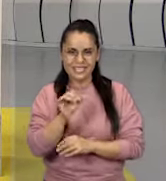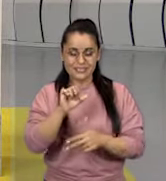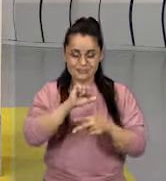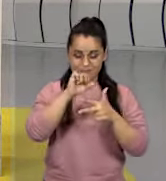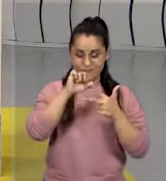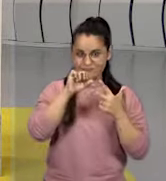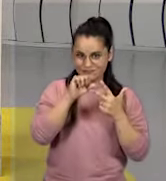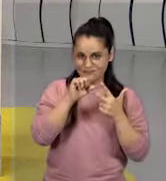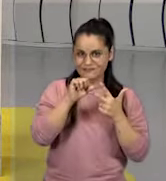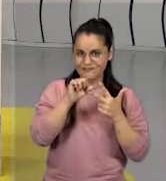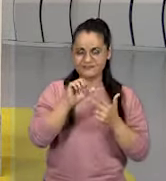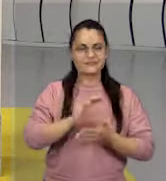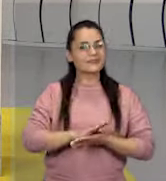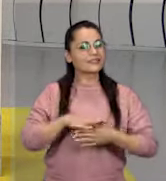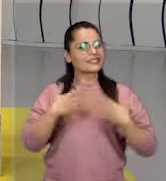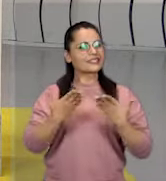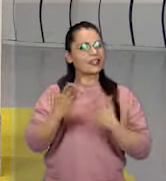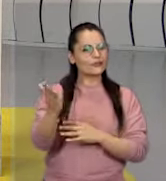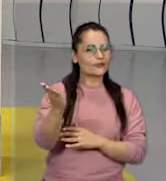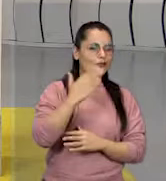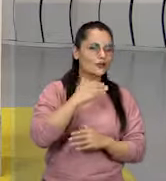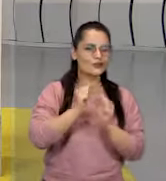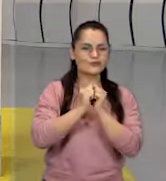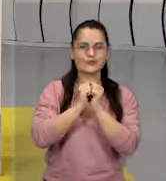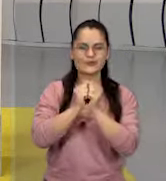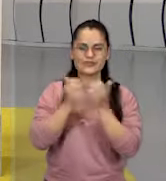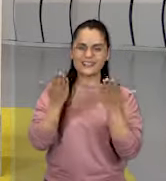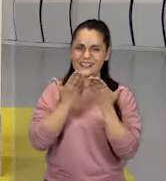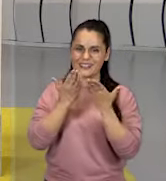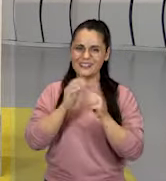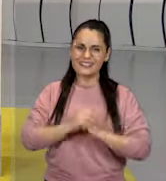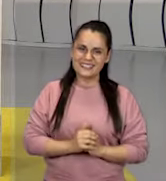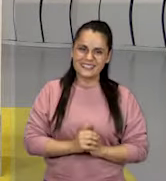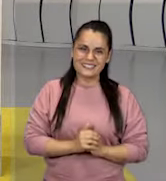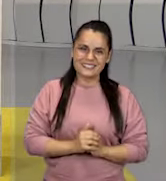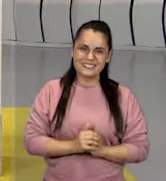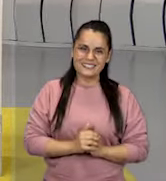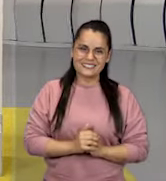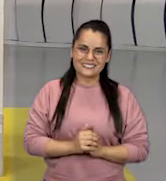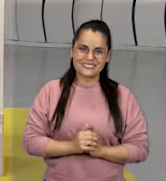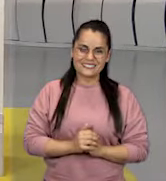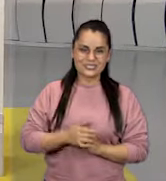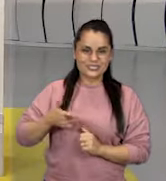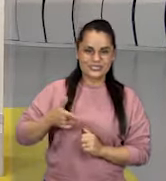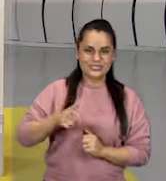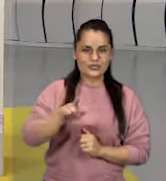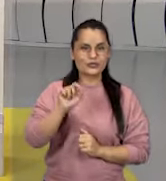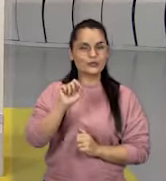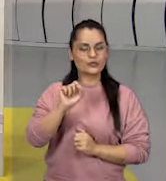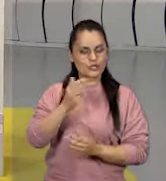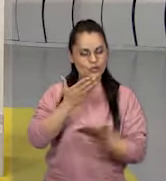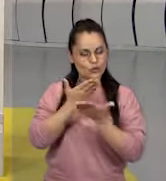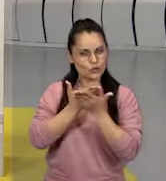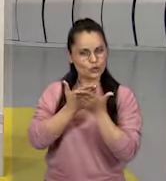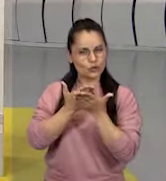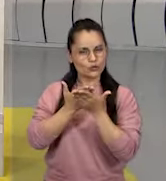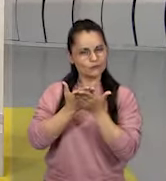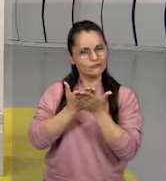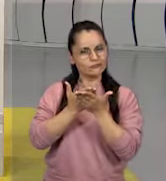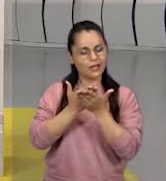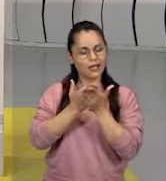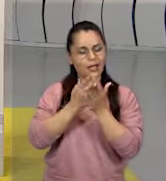Exame Nacional do Ensino Médio Então vamos juntos nessa jornada vamos mais uma vez estudar bastante